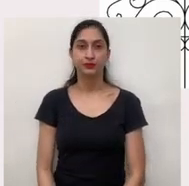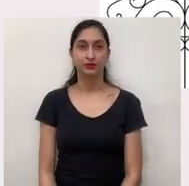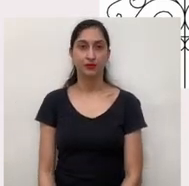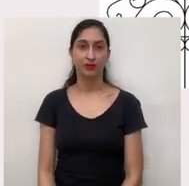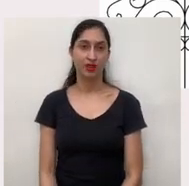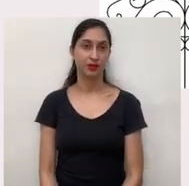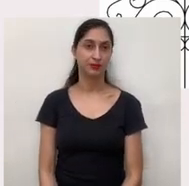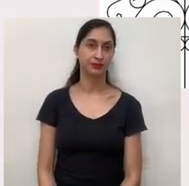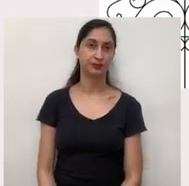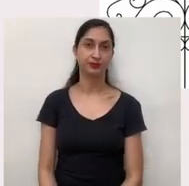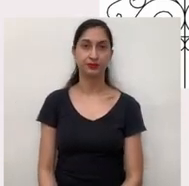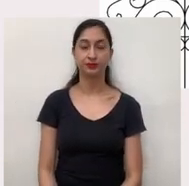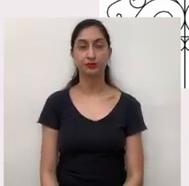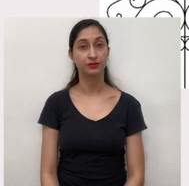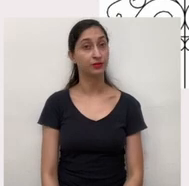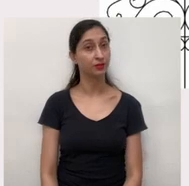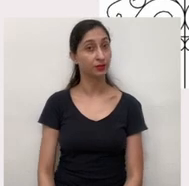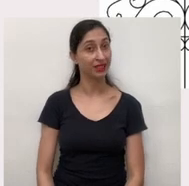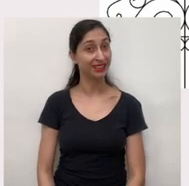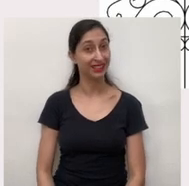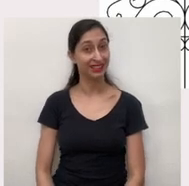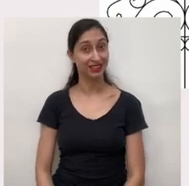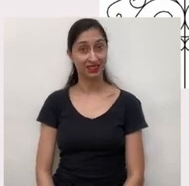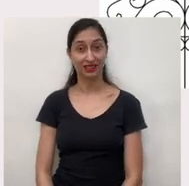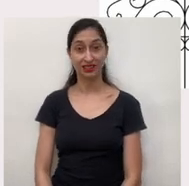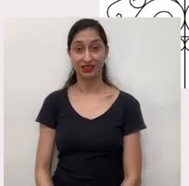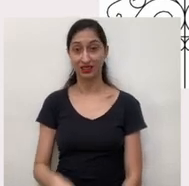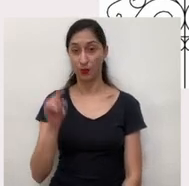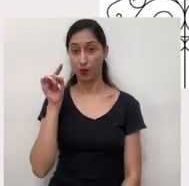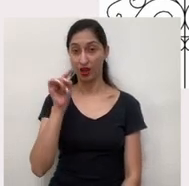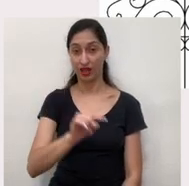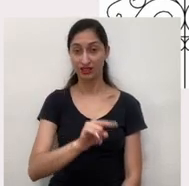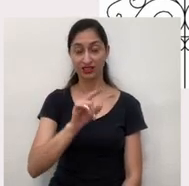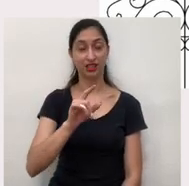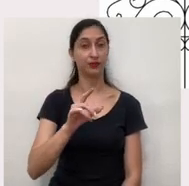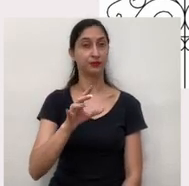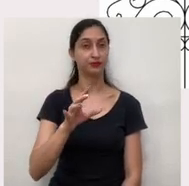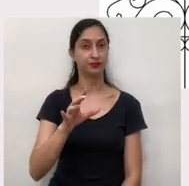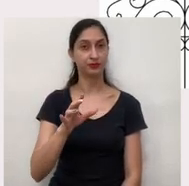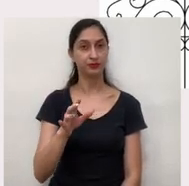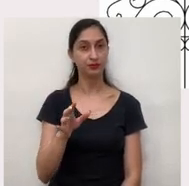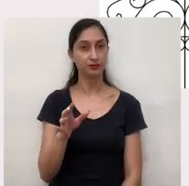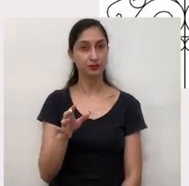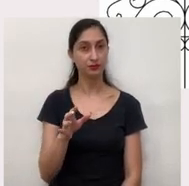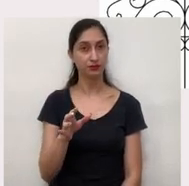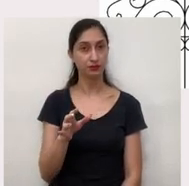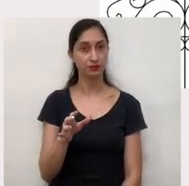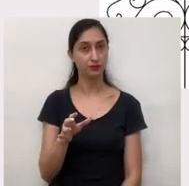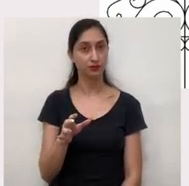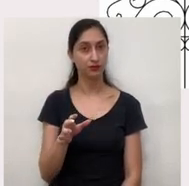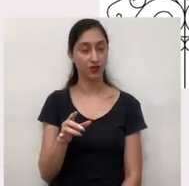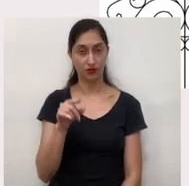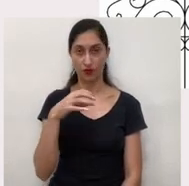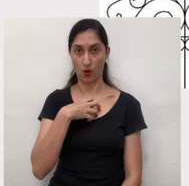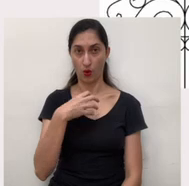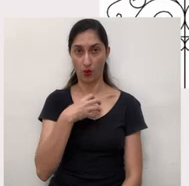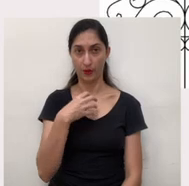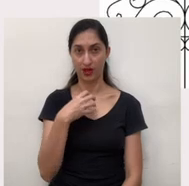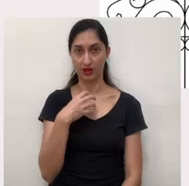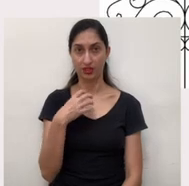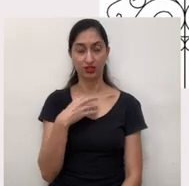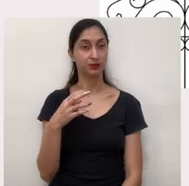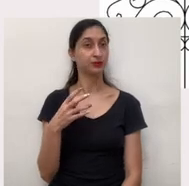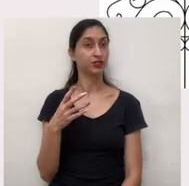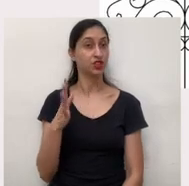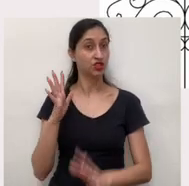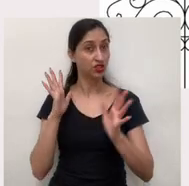vão dizer isso, né? Então, a voluta, que é essa forma a mais utilizada, que